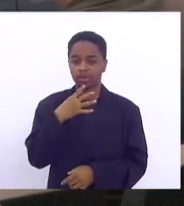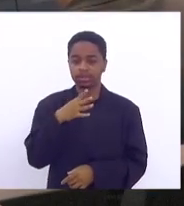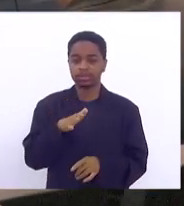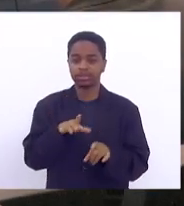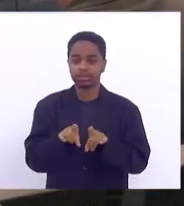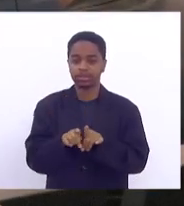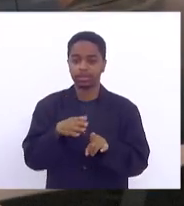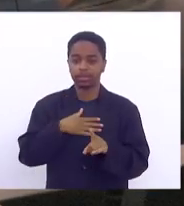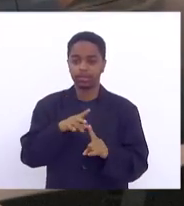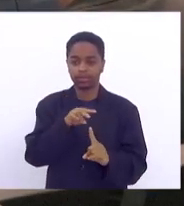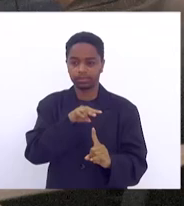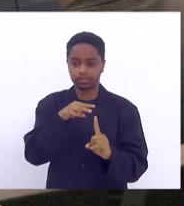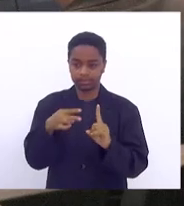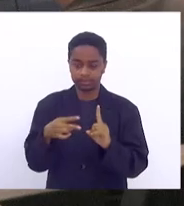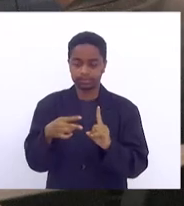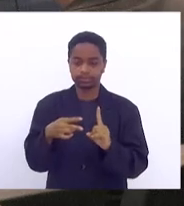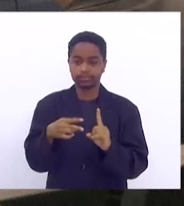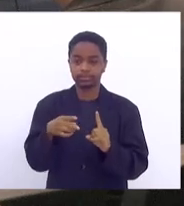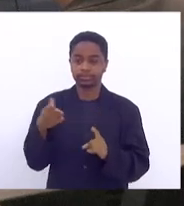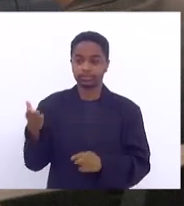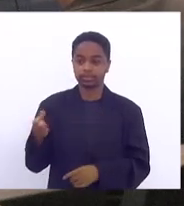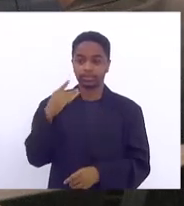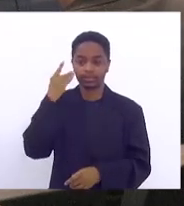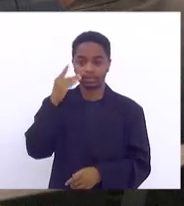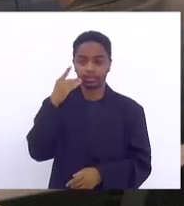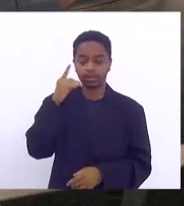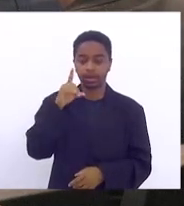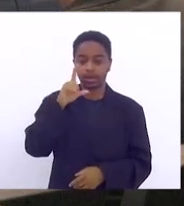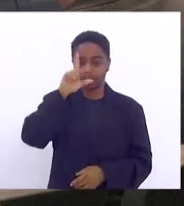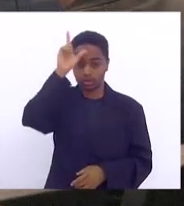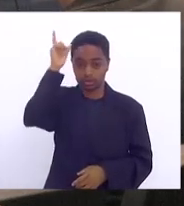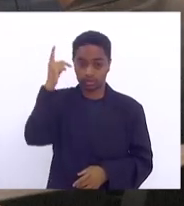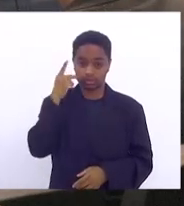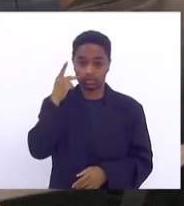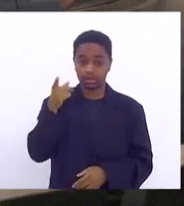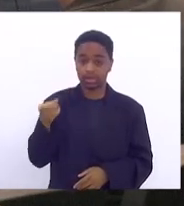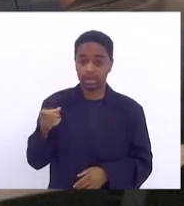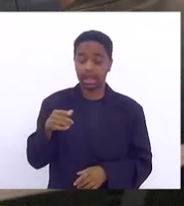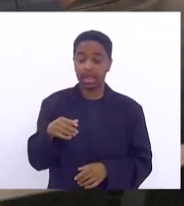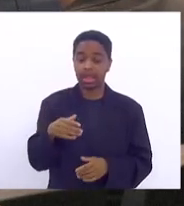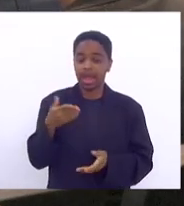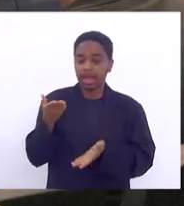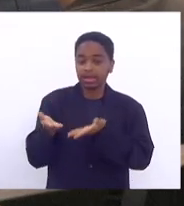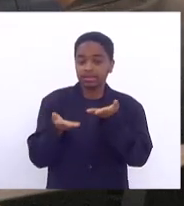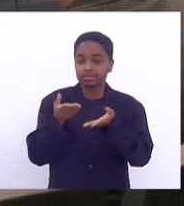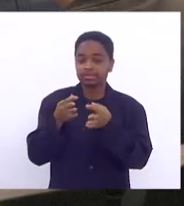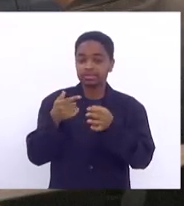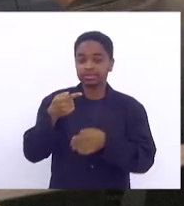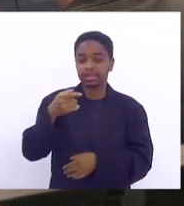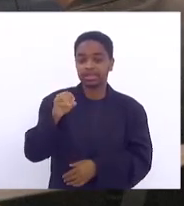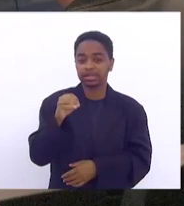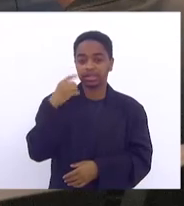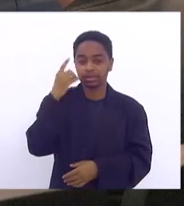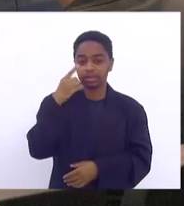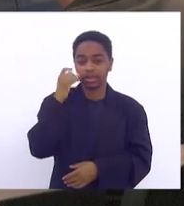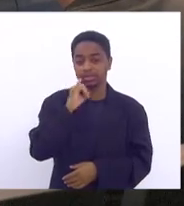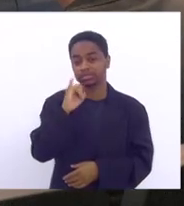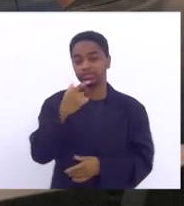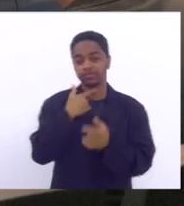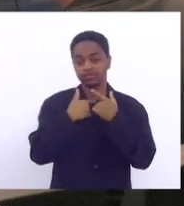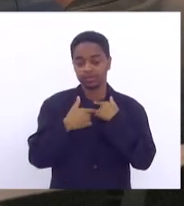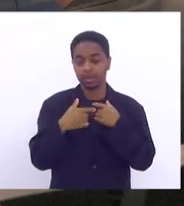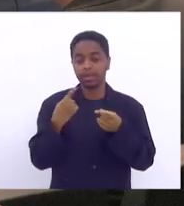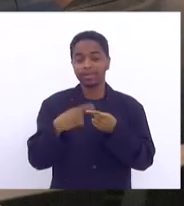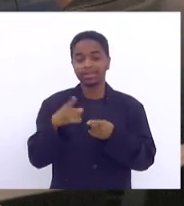meu o Gabinete do deputado luí Paulo é um gabinete que atende os 70 deputados basta querer ele sempre